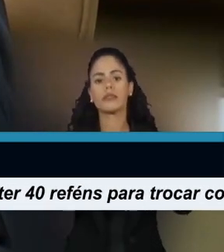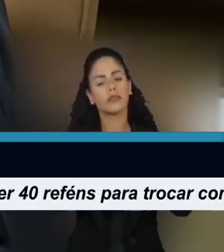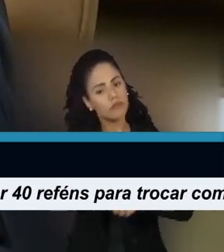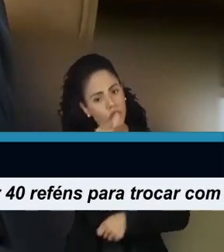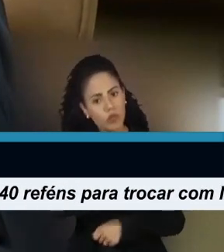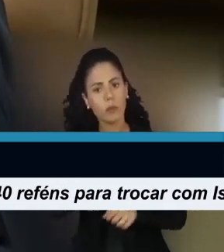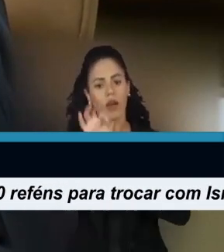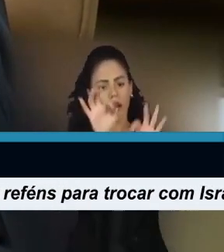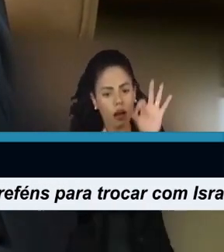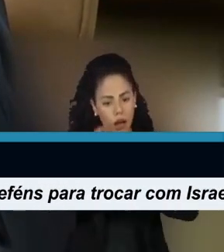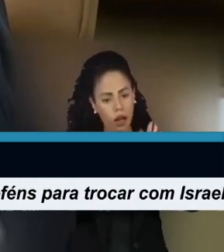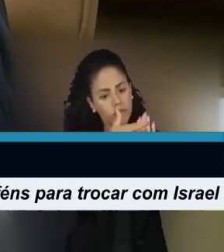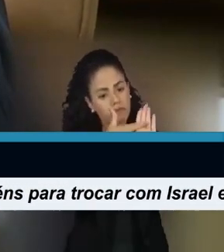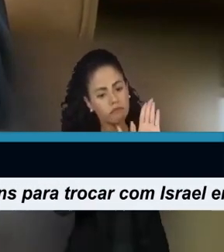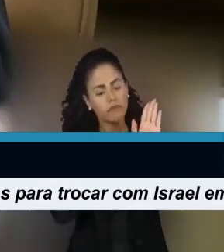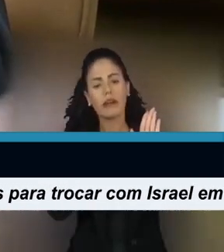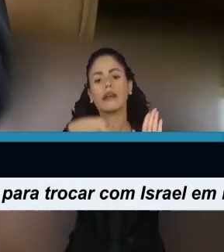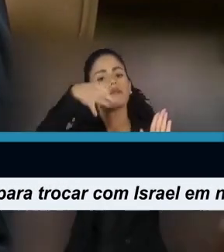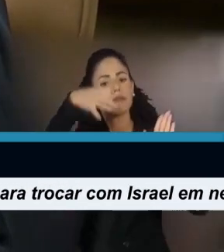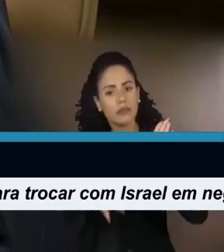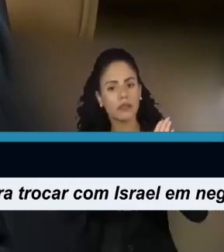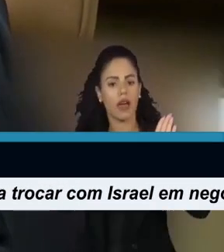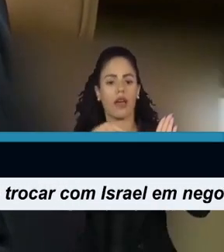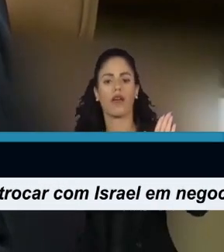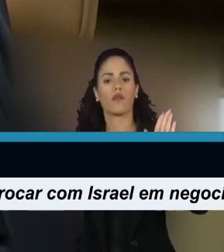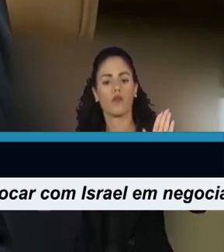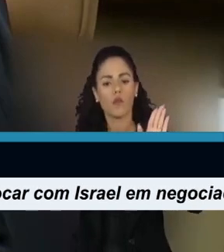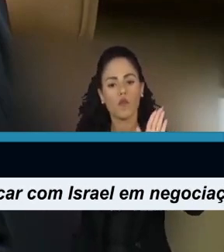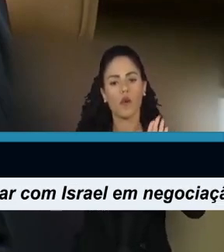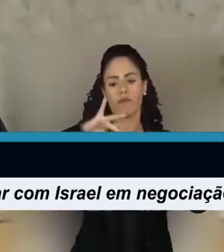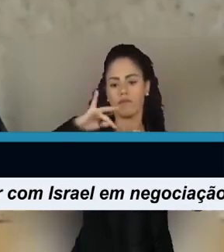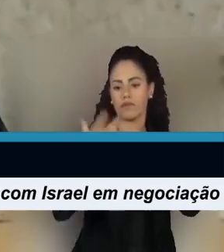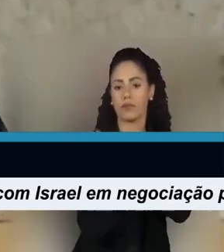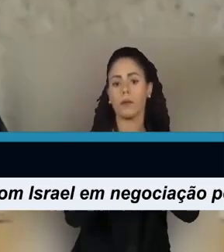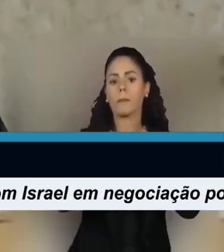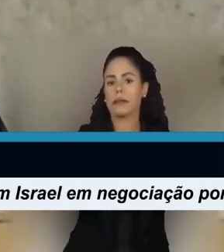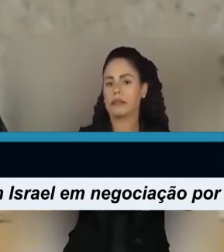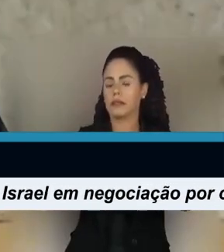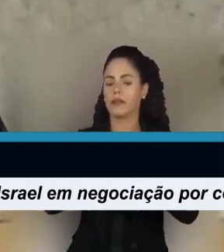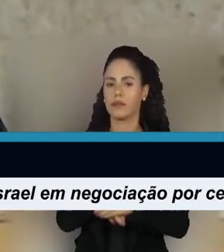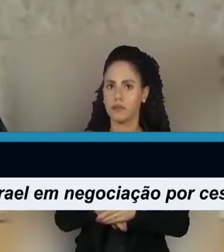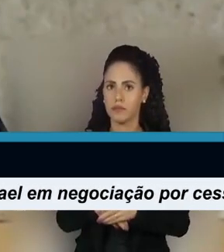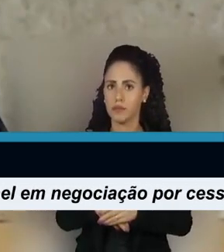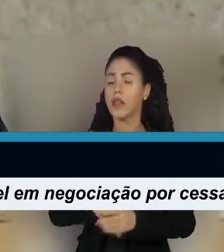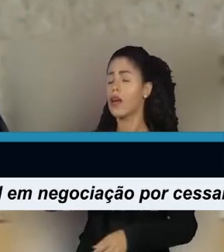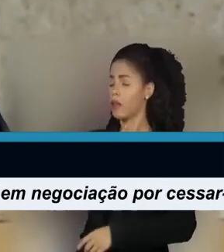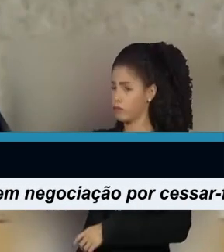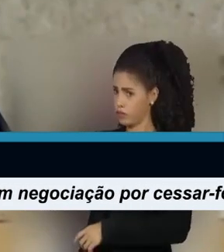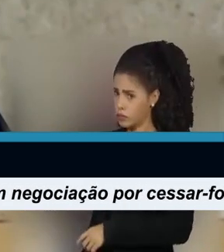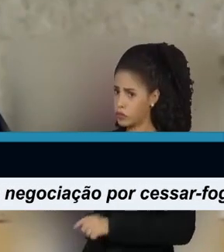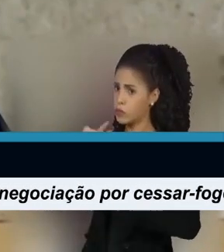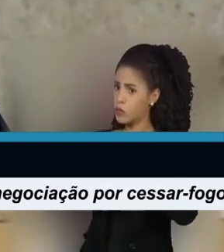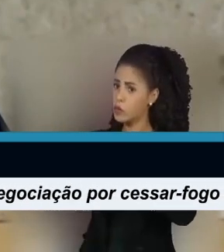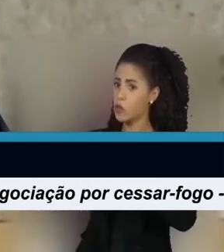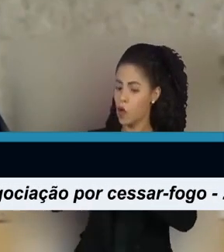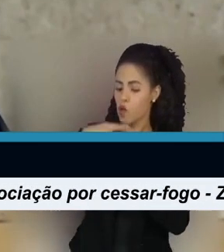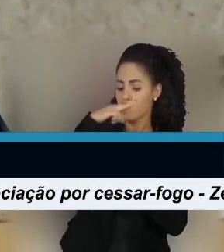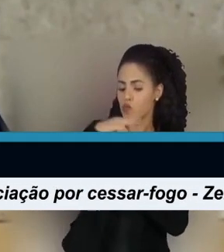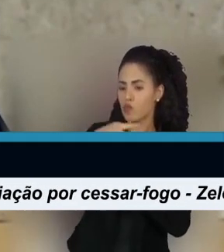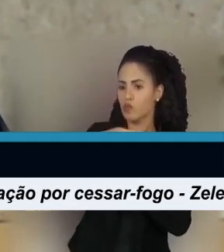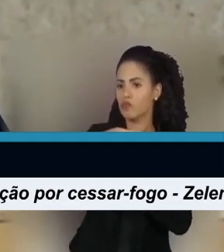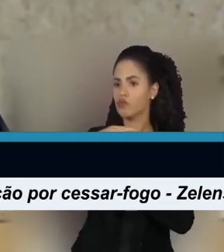todas, regulamente, de modo mais preciso, o ambiente virtual. O que existe é um modelo